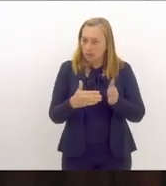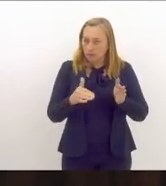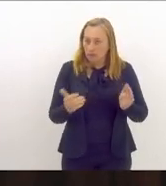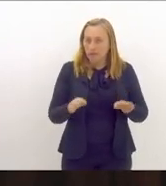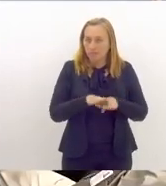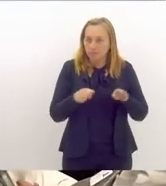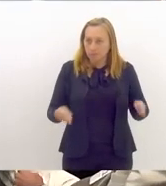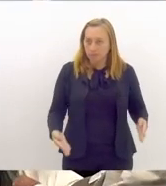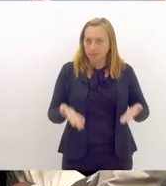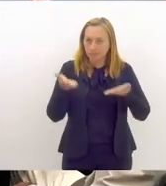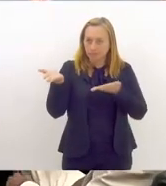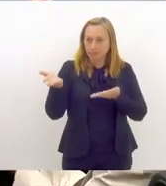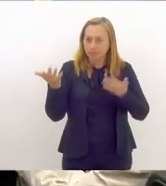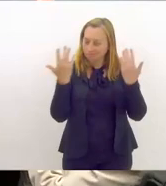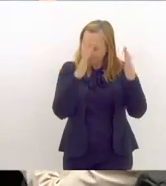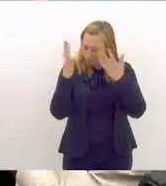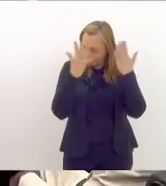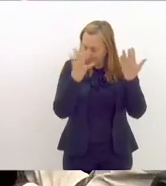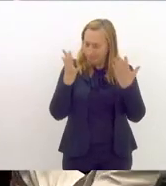mesa.